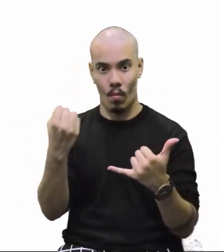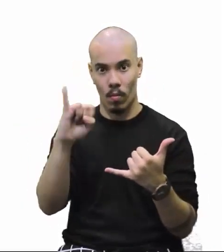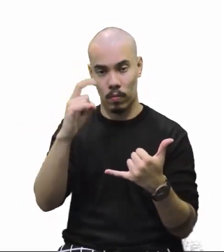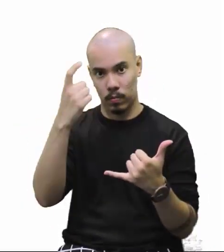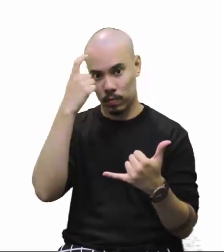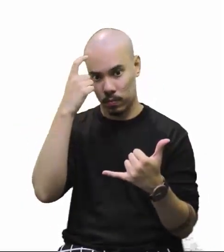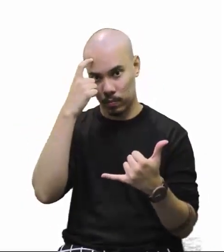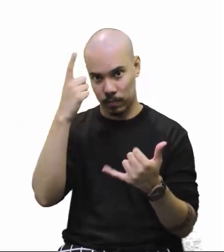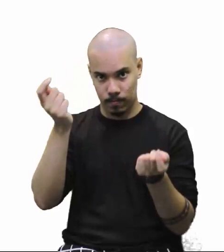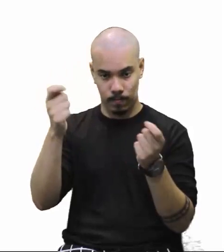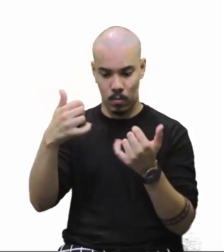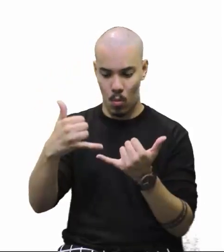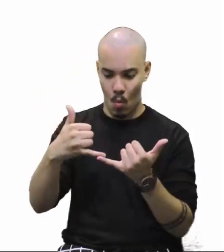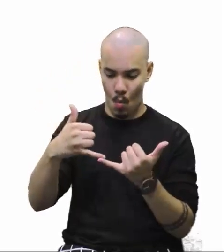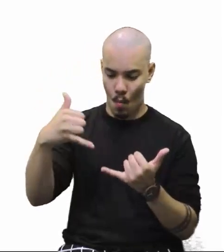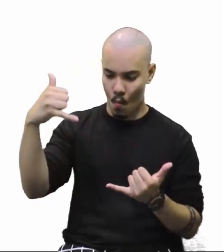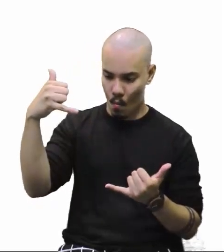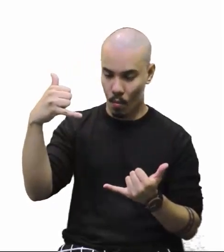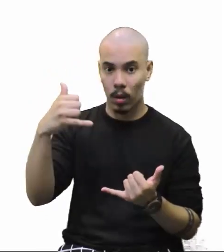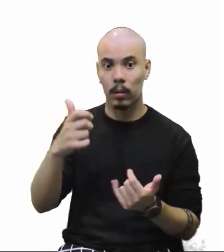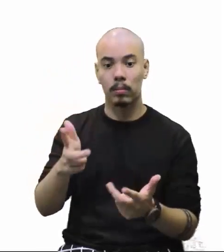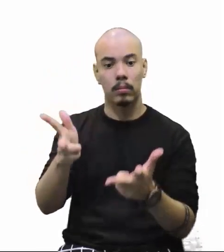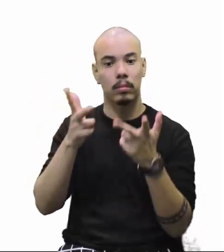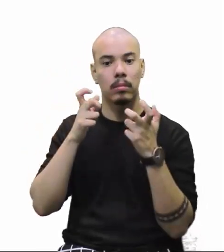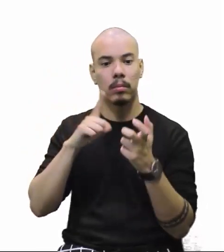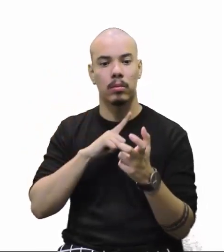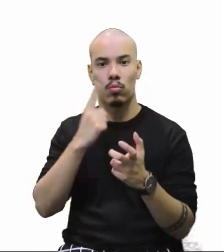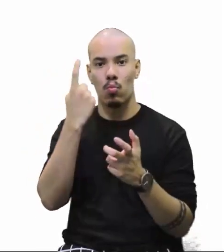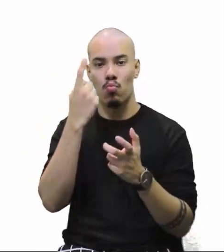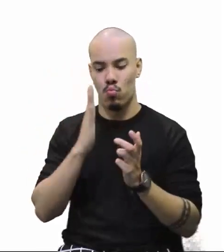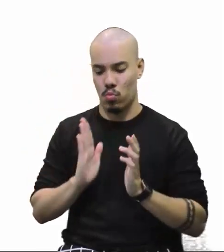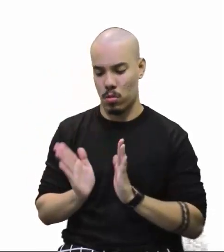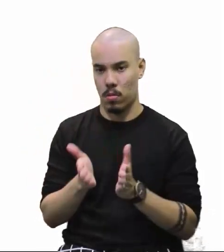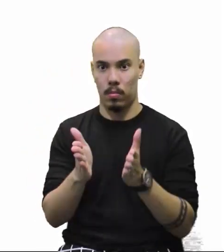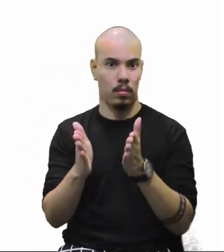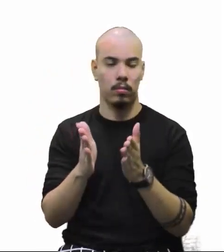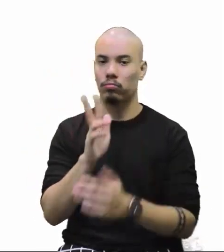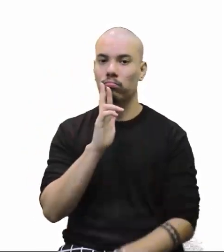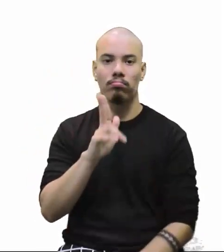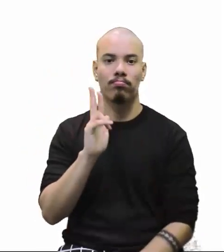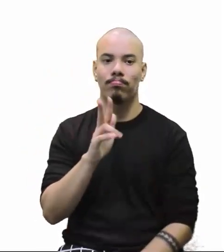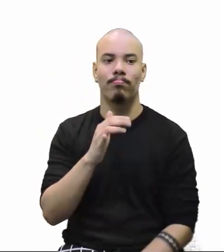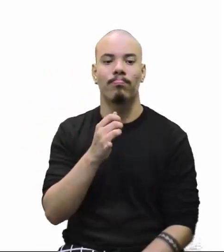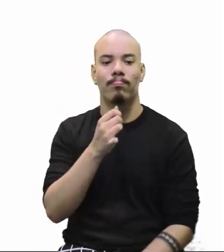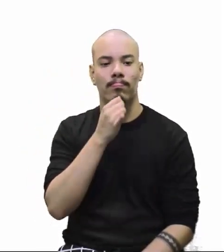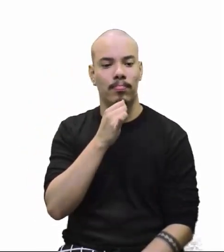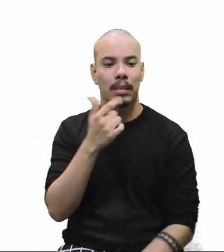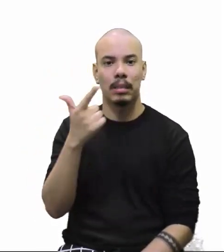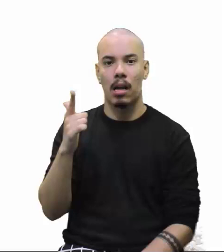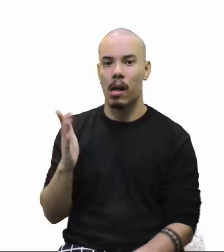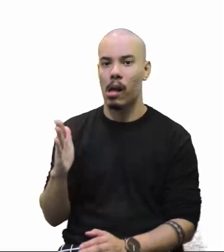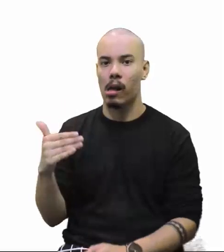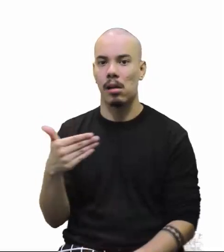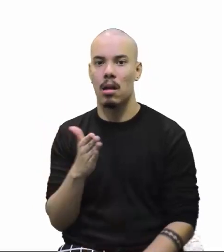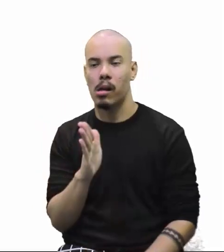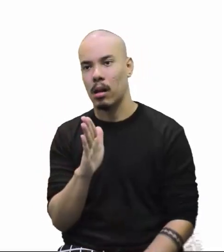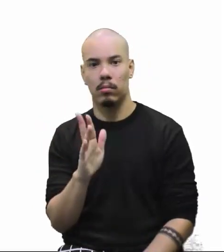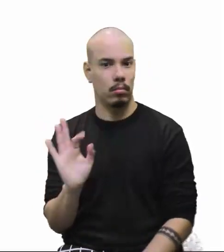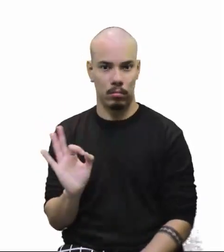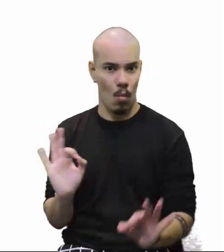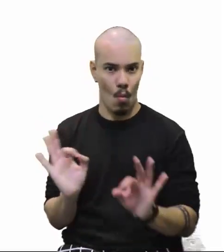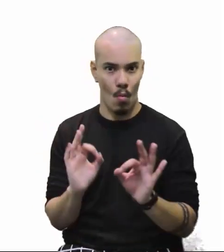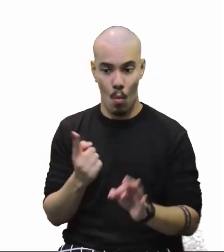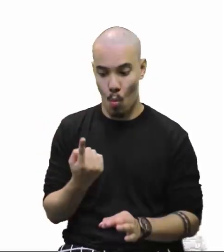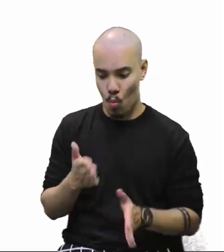aqui passando, ó, perceba que aqui é um caminho apenas, não tem nenhuma bifurcação, dois caminhos